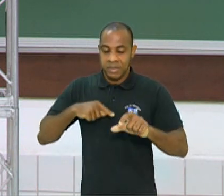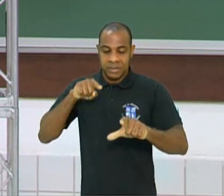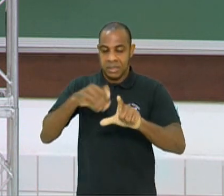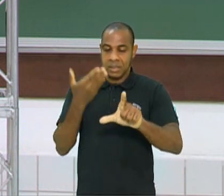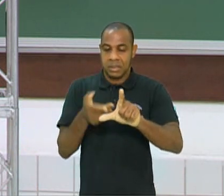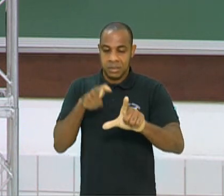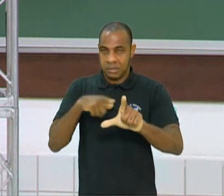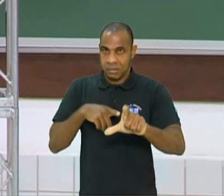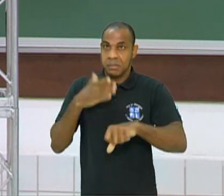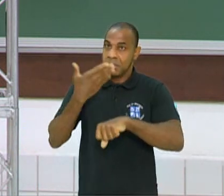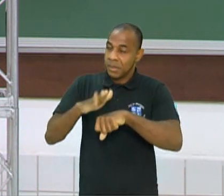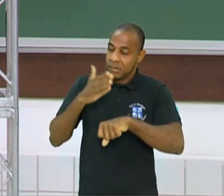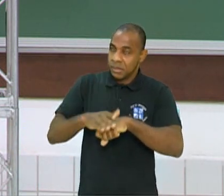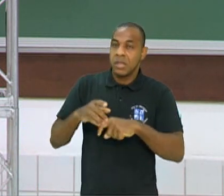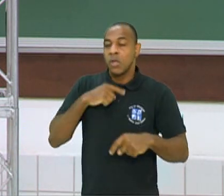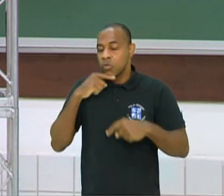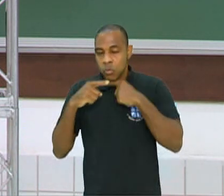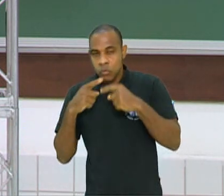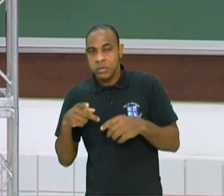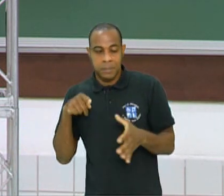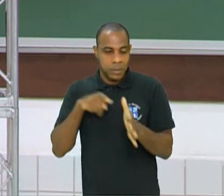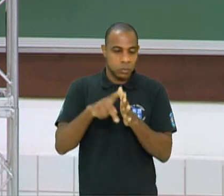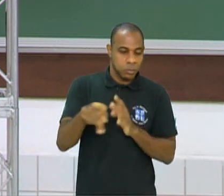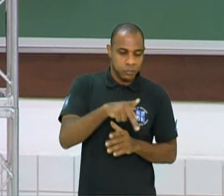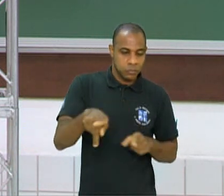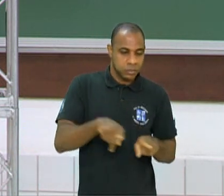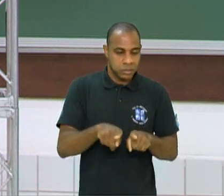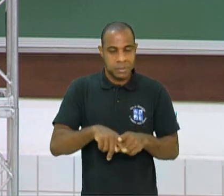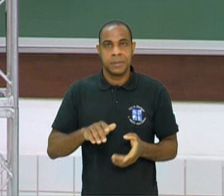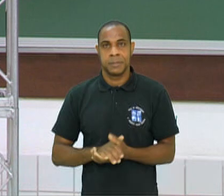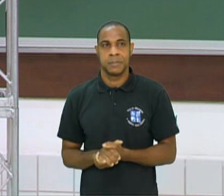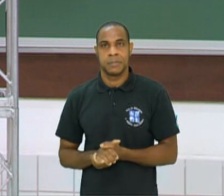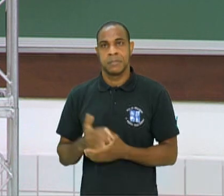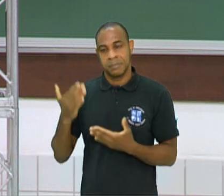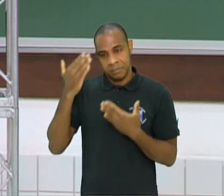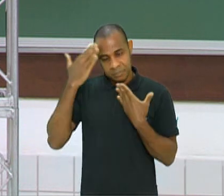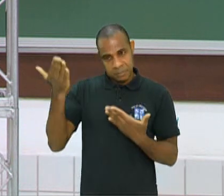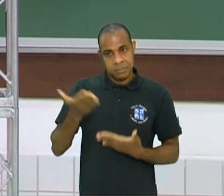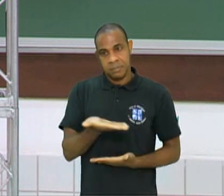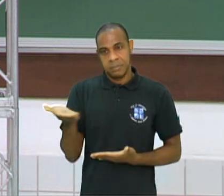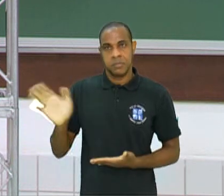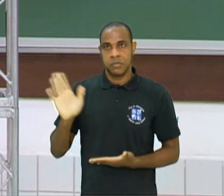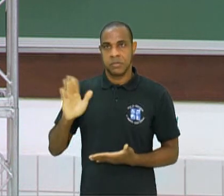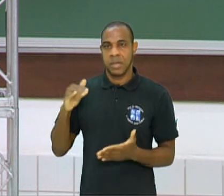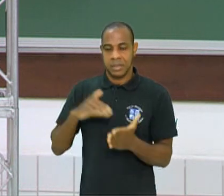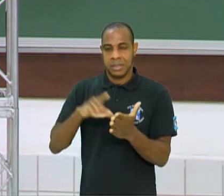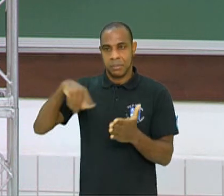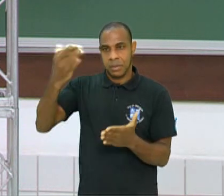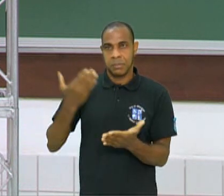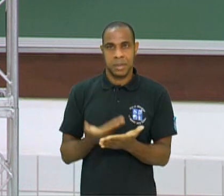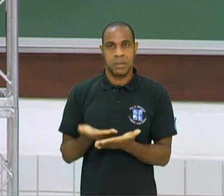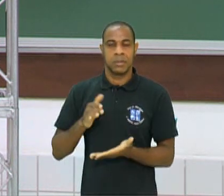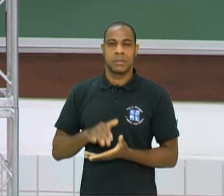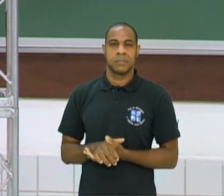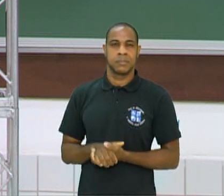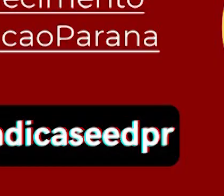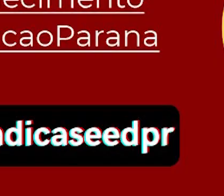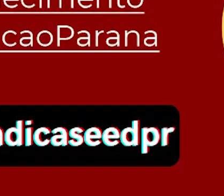novo, pratica, tire suas dúvidas. Bora lá falar inglês, ok? Thank you very much. Bye bye. See you next class.